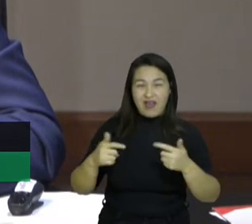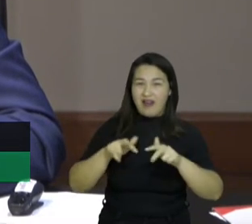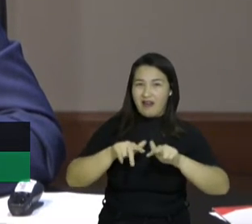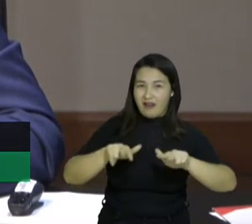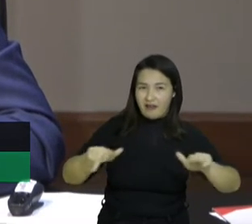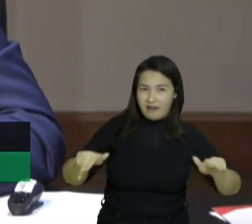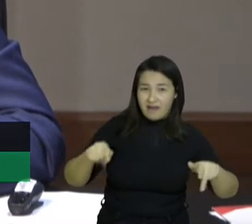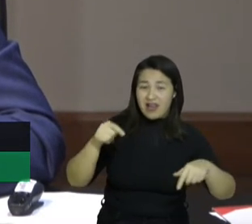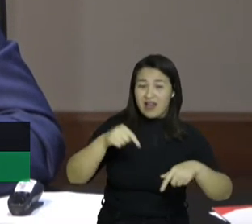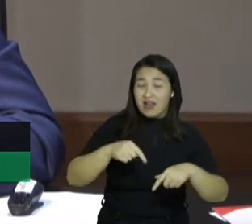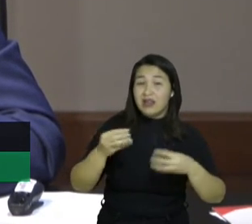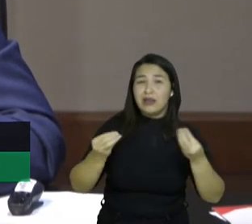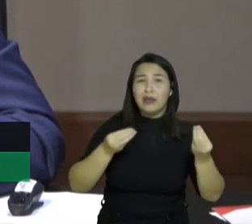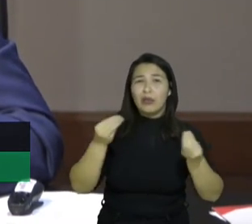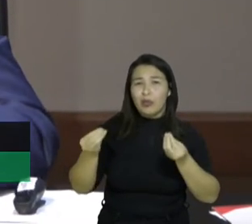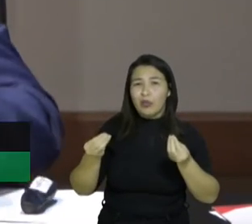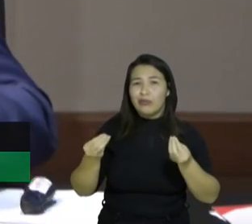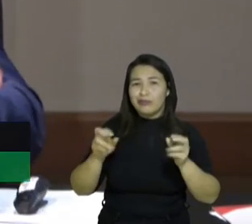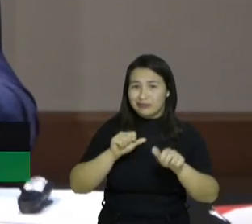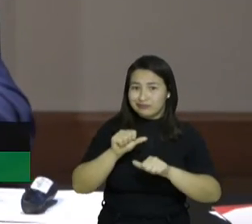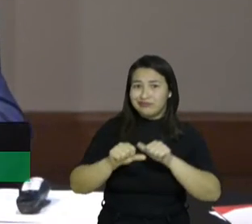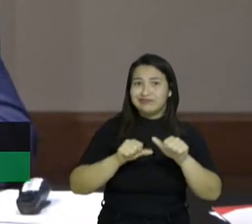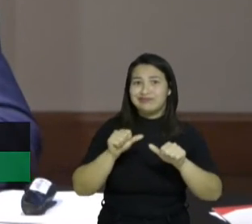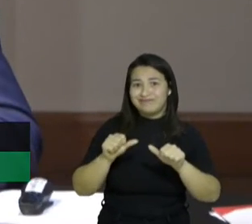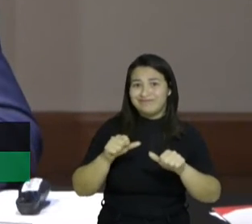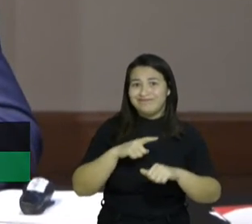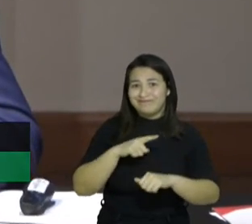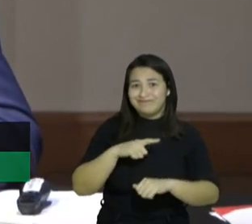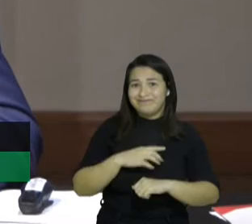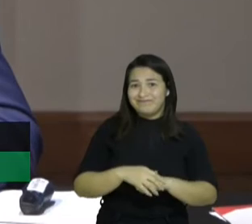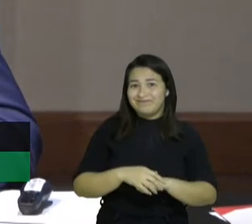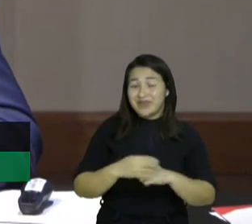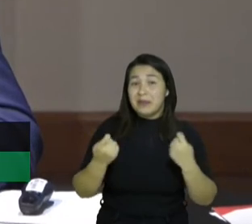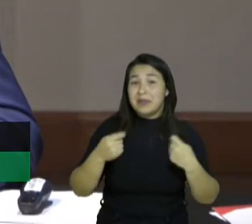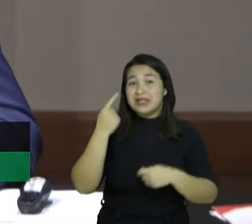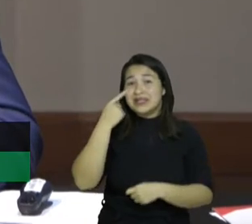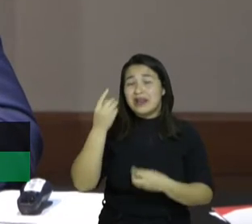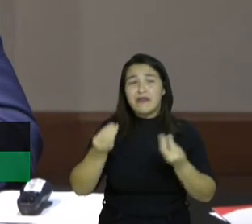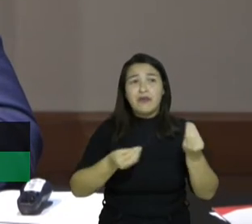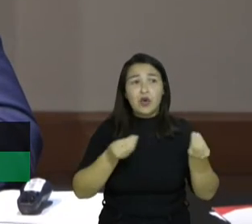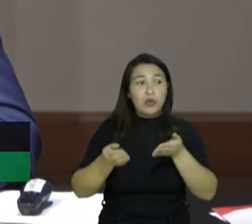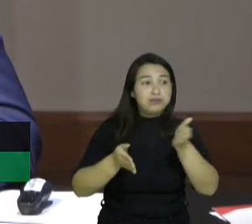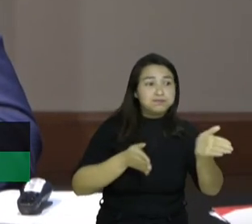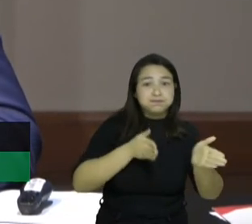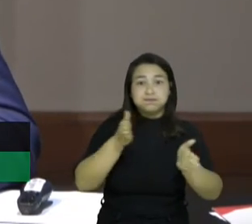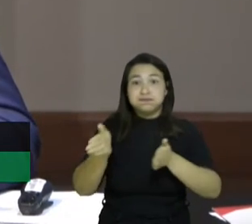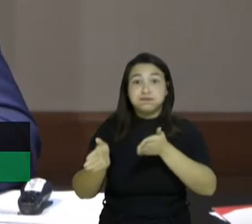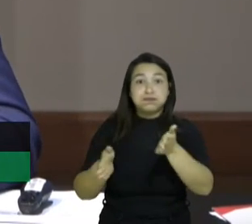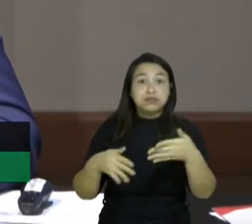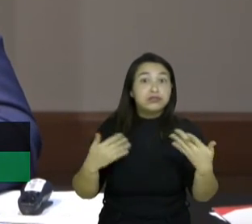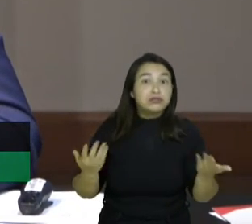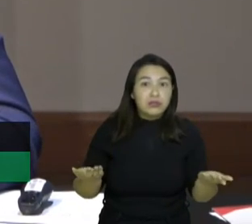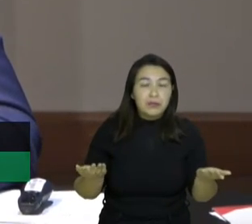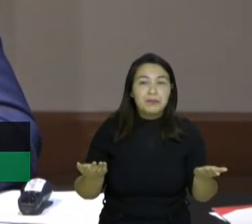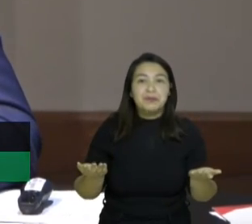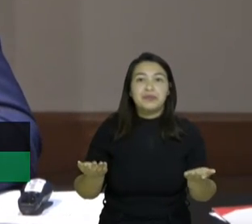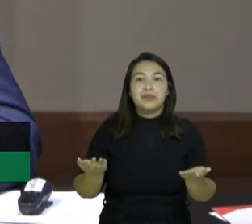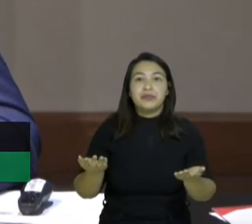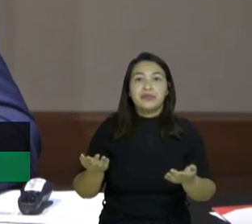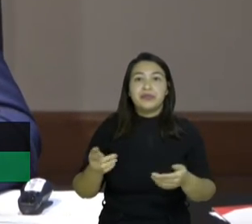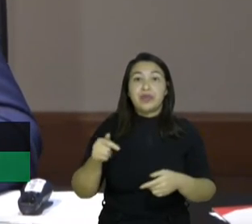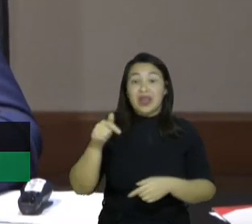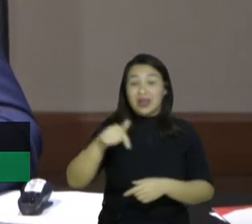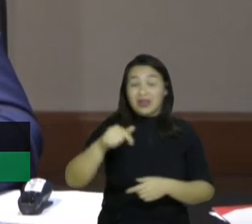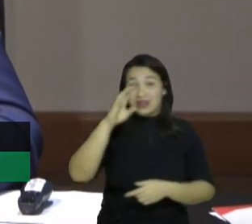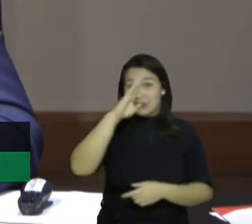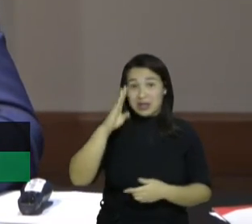escolher para onde vai S de alguma forma eh eu concordo com a sua com a sua afirmação o Brasil por algum motivo perdeu o